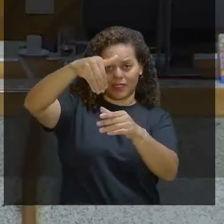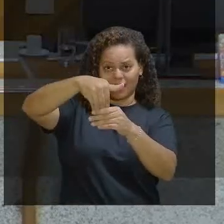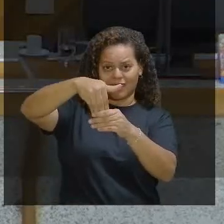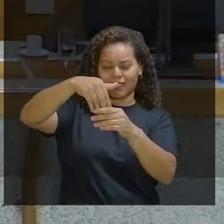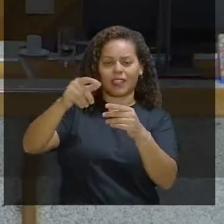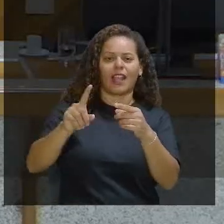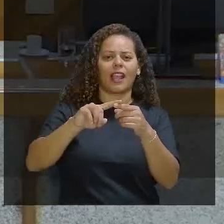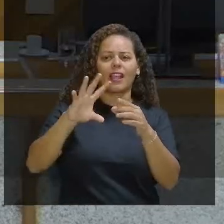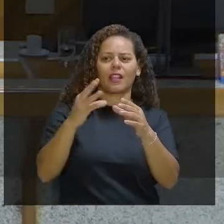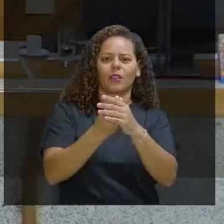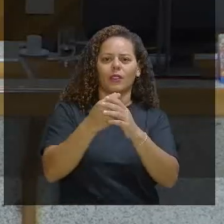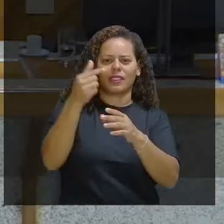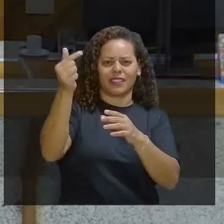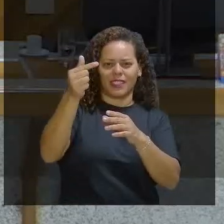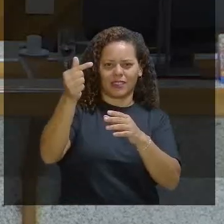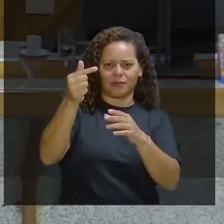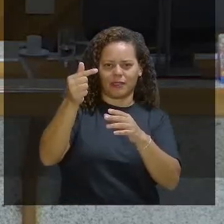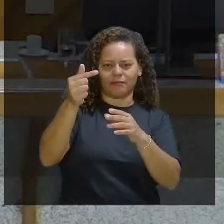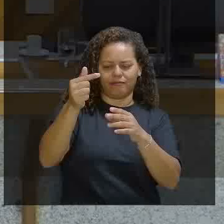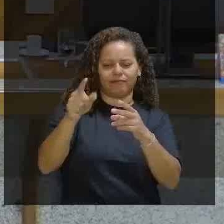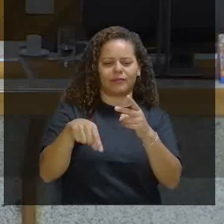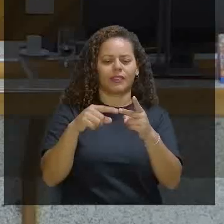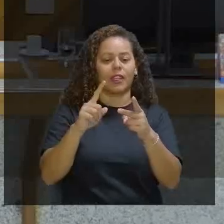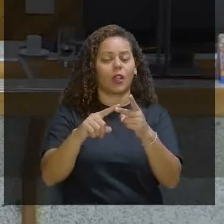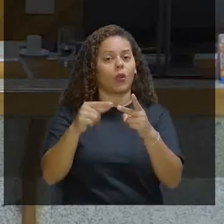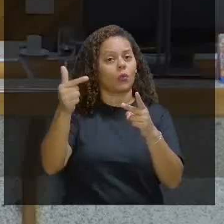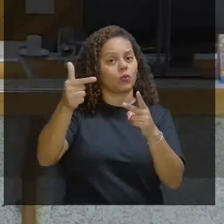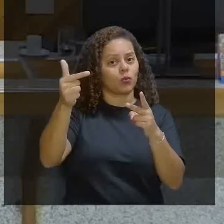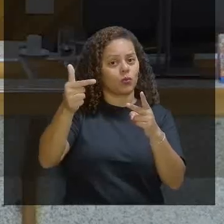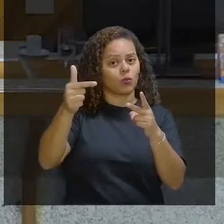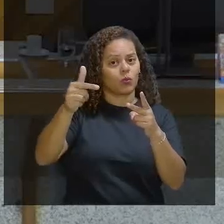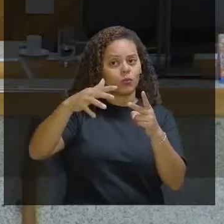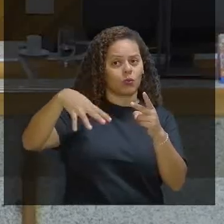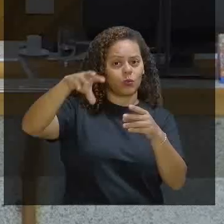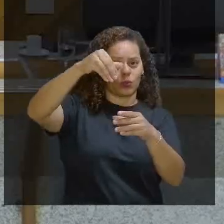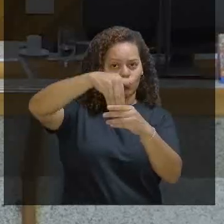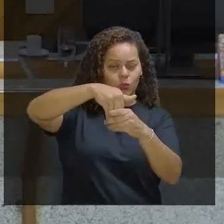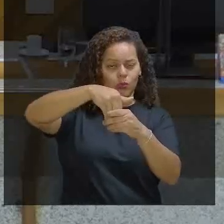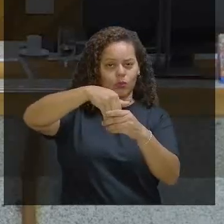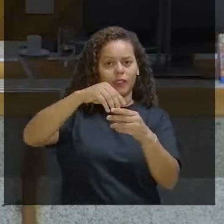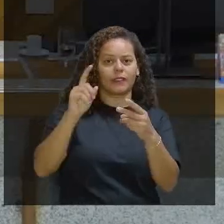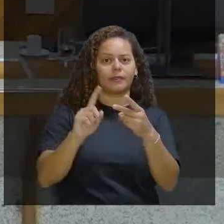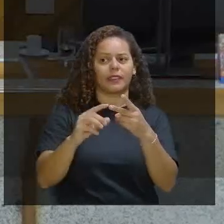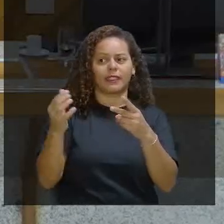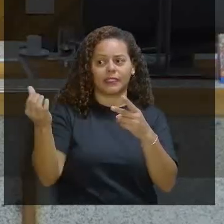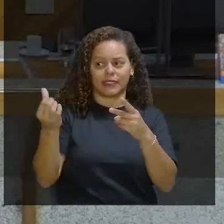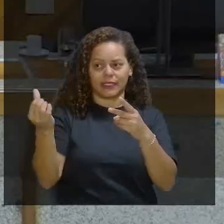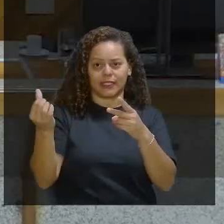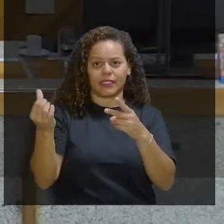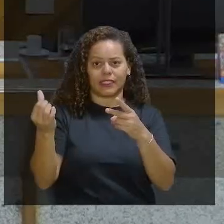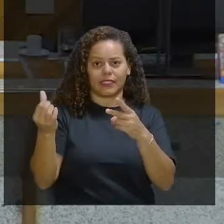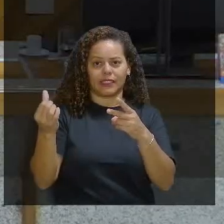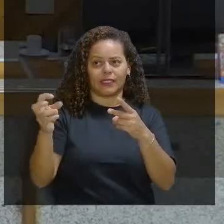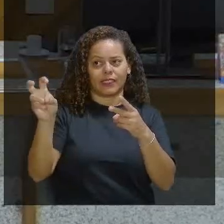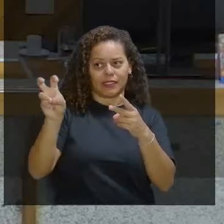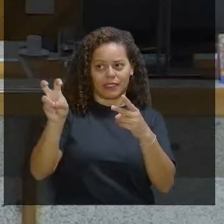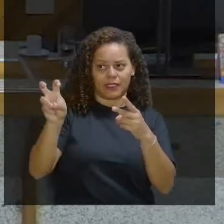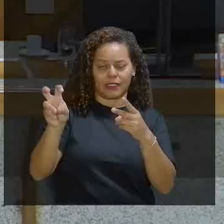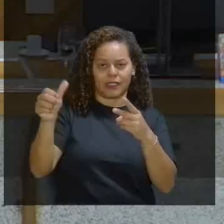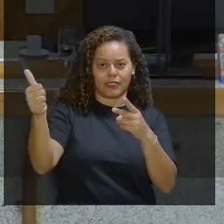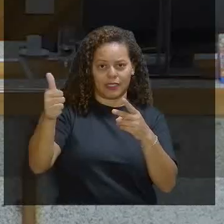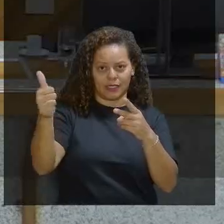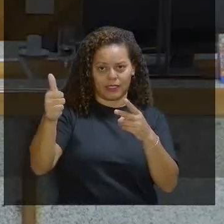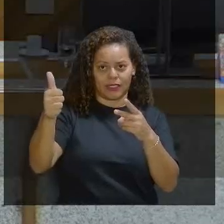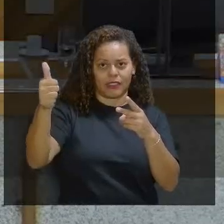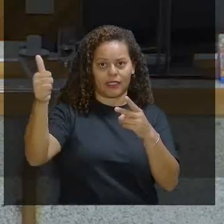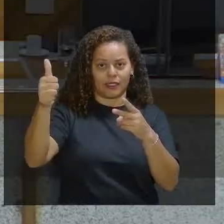a 7ª zona eleitoral. O segundo núcleo, cuja sede é a 6ª zona eleitoral, inclui a 5ª, 11ª e